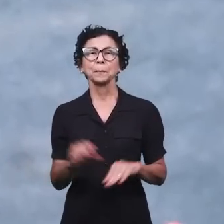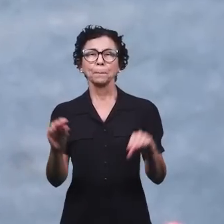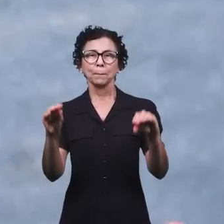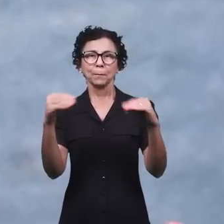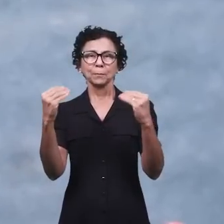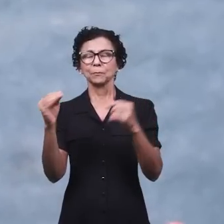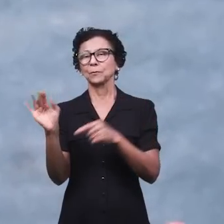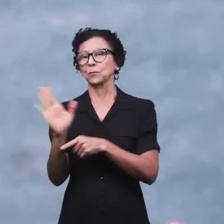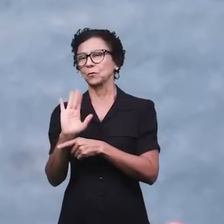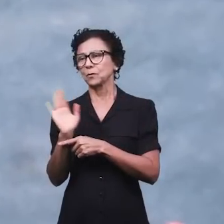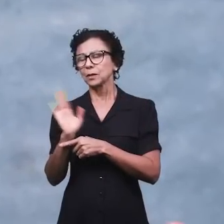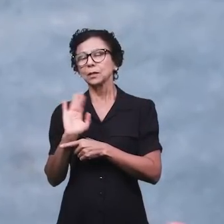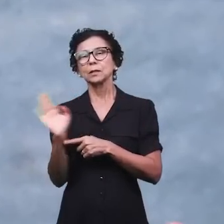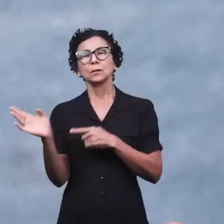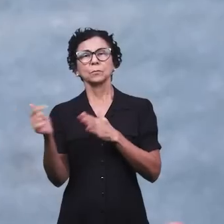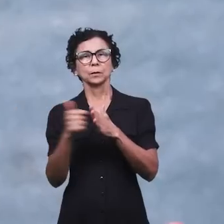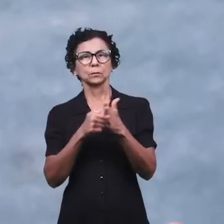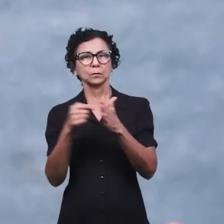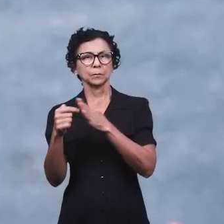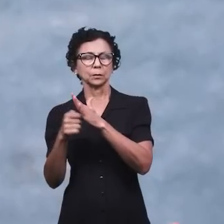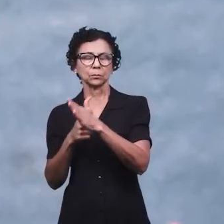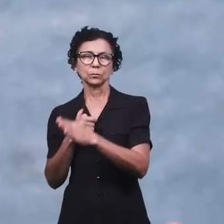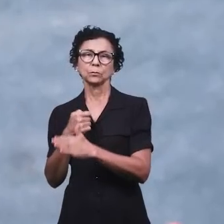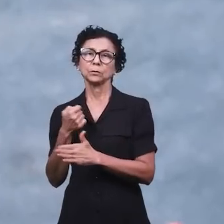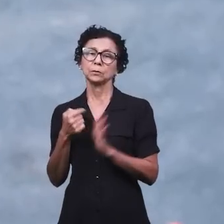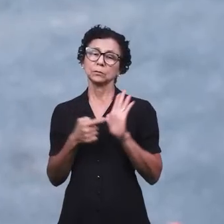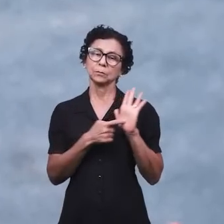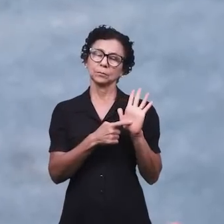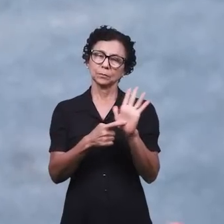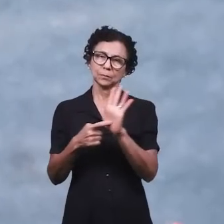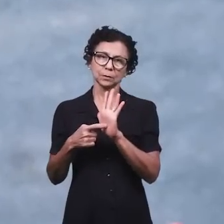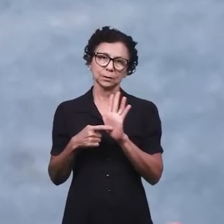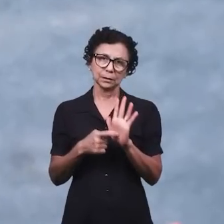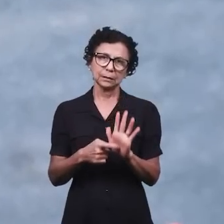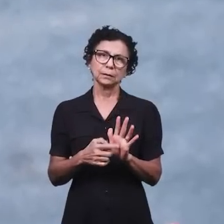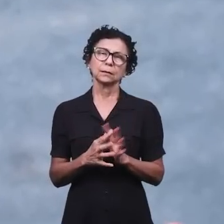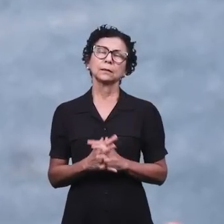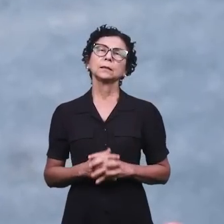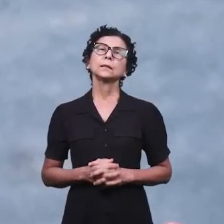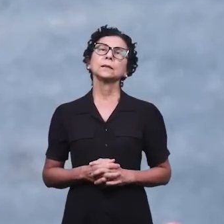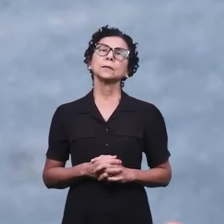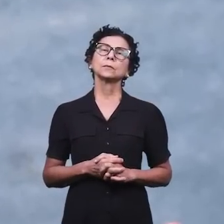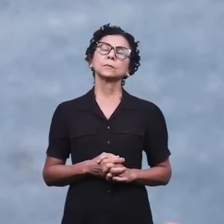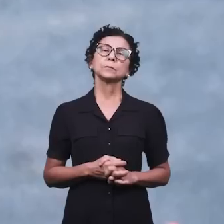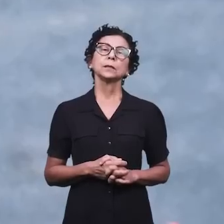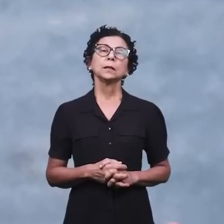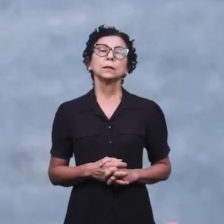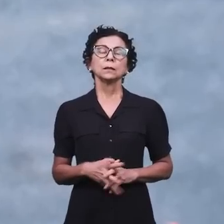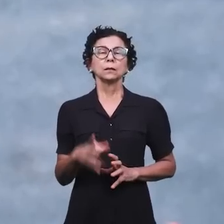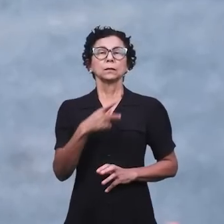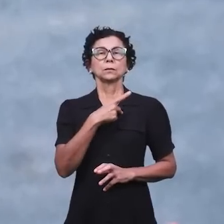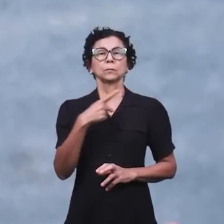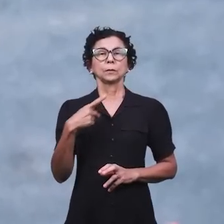nós o vídeo com as perguntas ou experiências. A gente traz aqui, faz questão de trazer